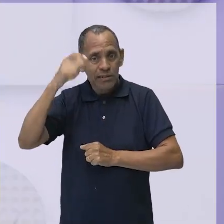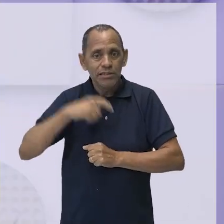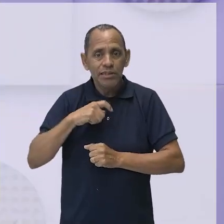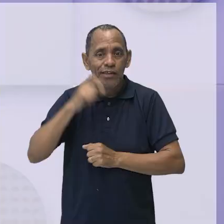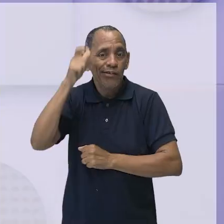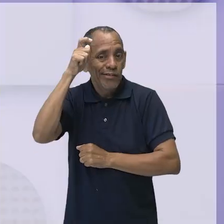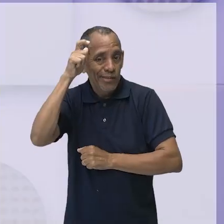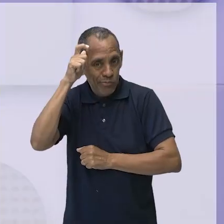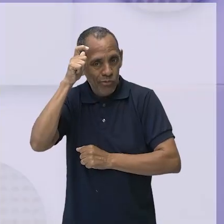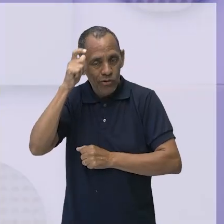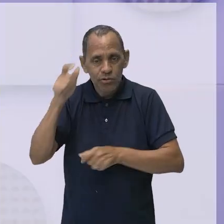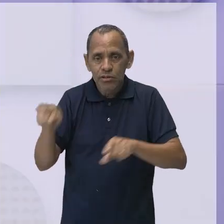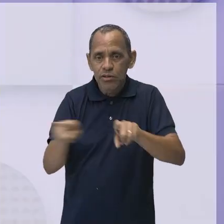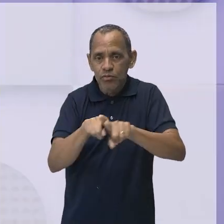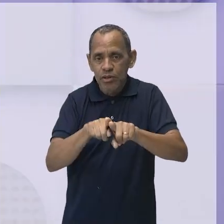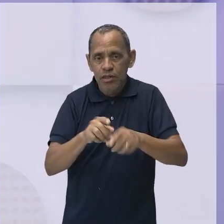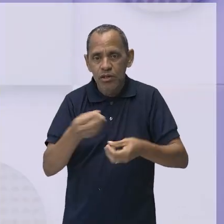demônio.